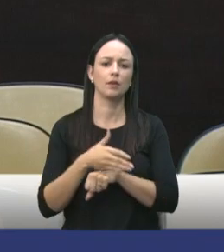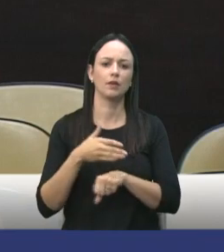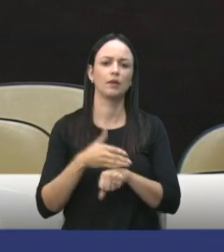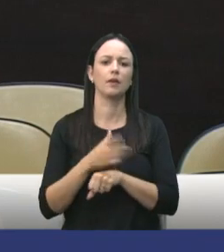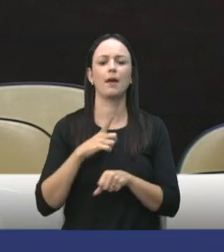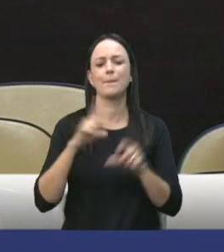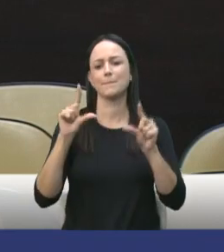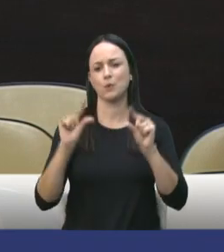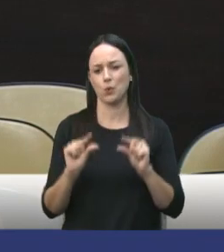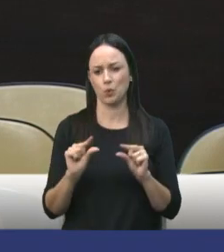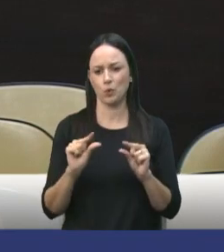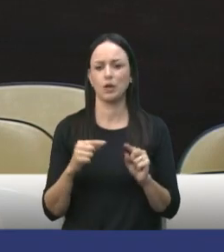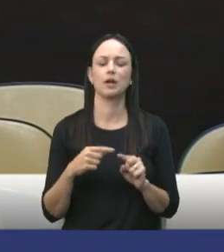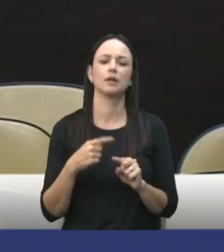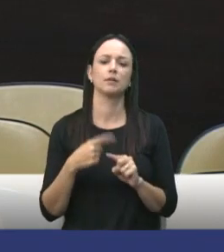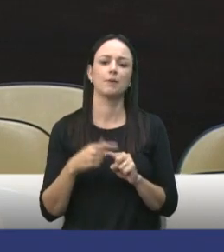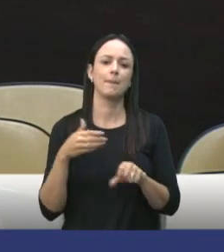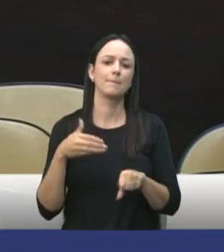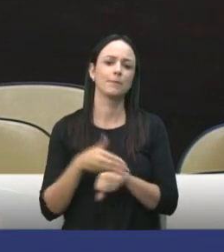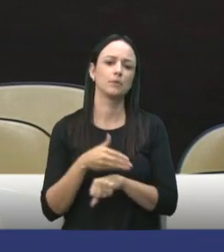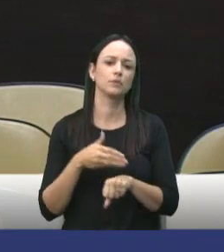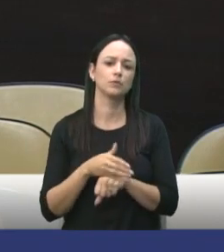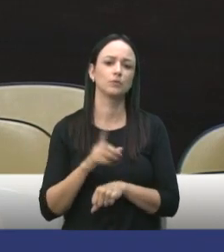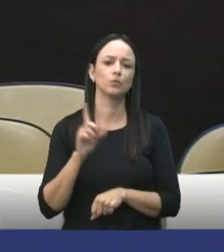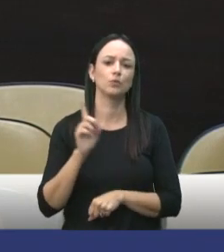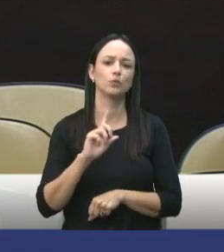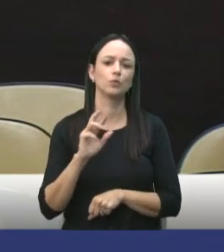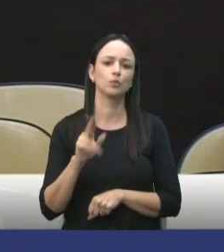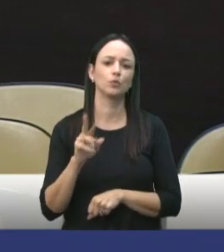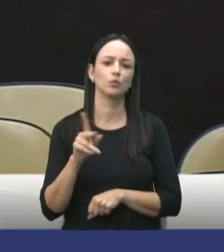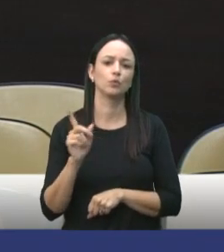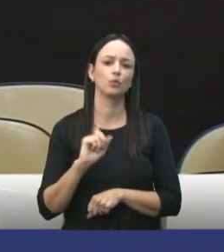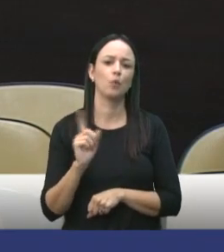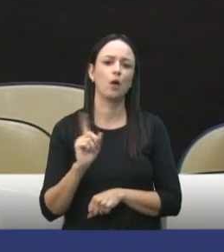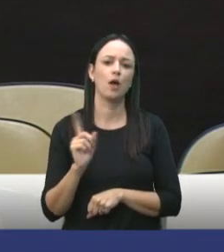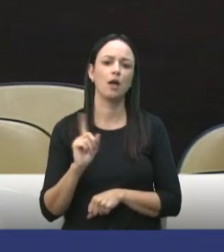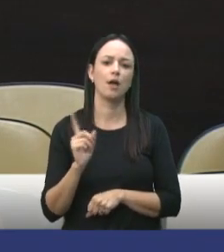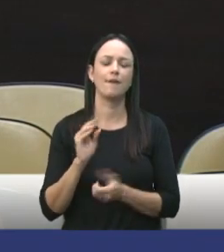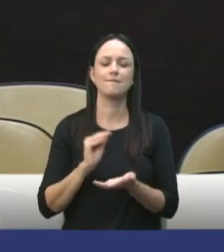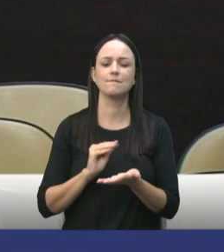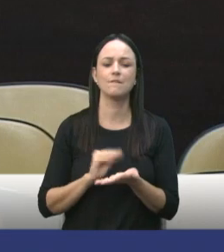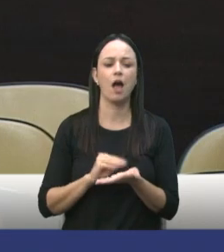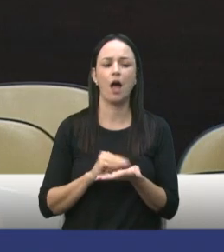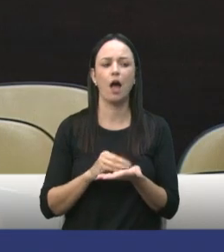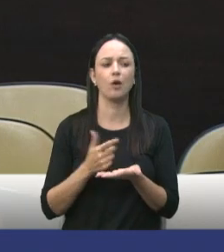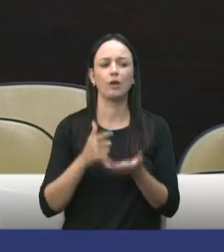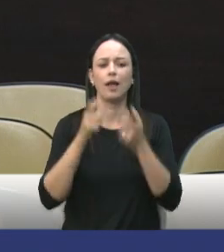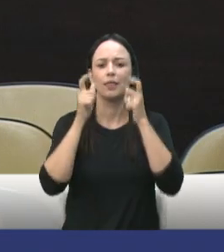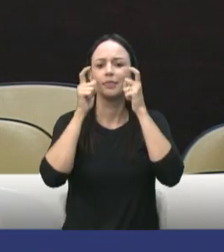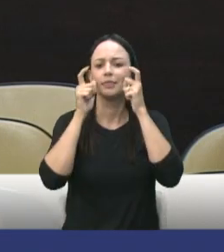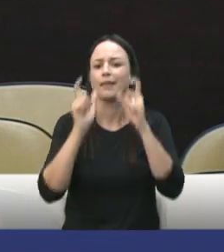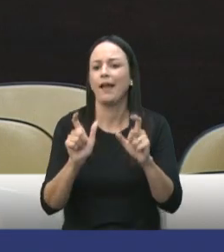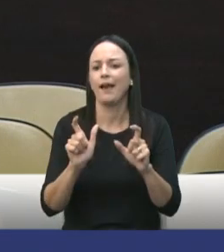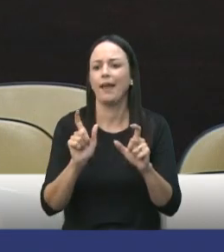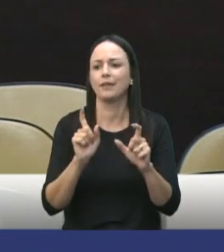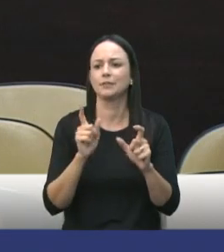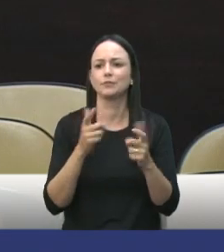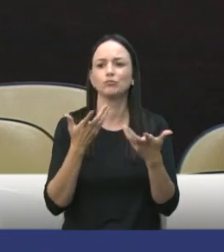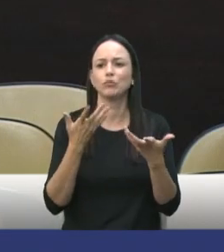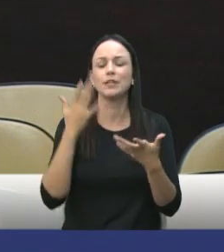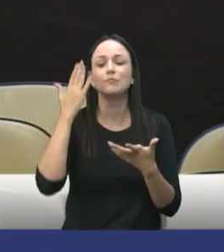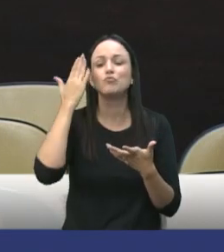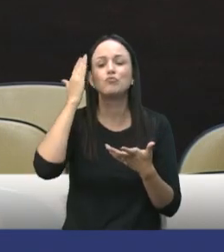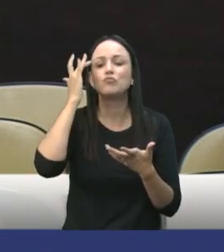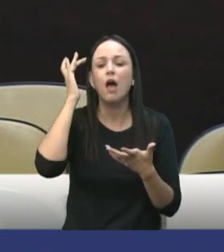pouca. Mas eu acredito que a participação não é nem por uma questão de falta de interesse, talvez de não saber como fazer